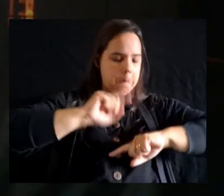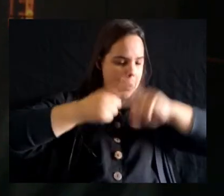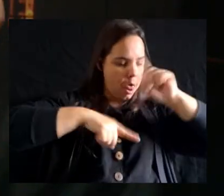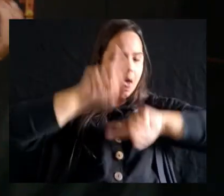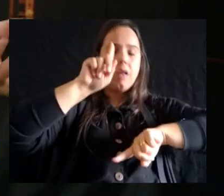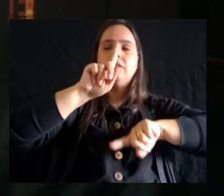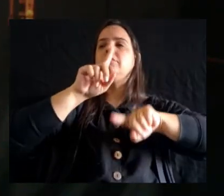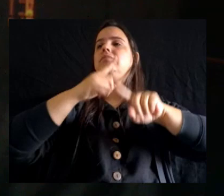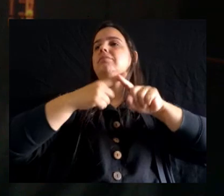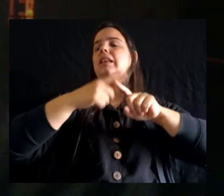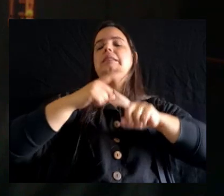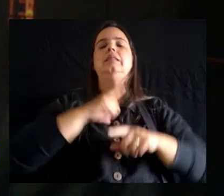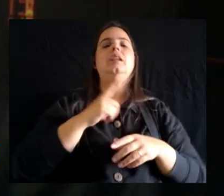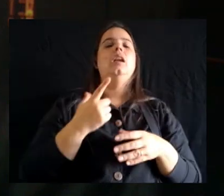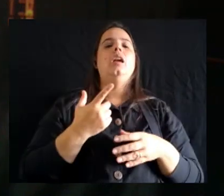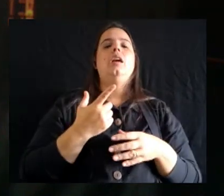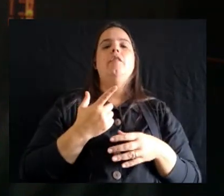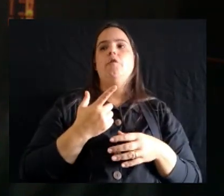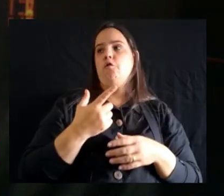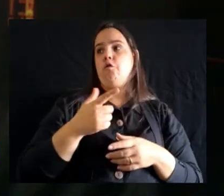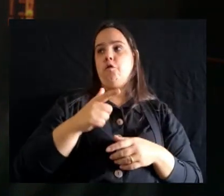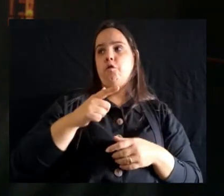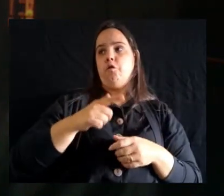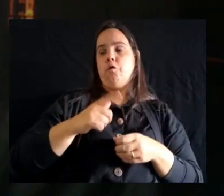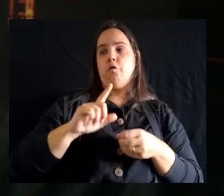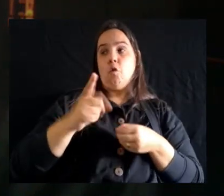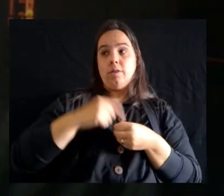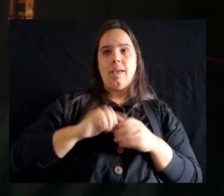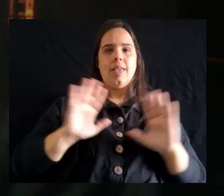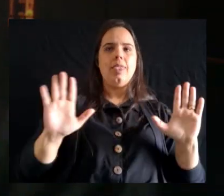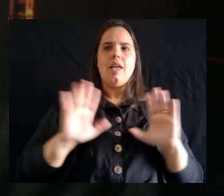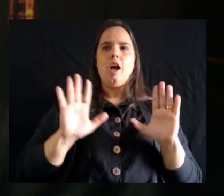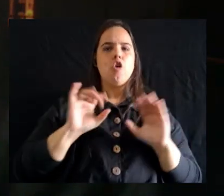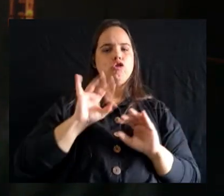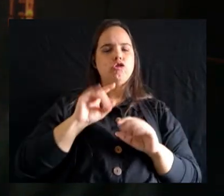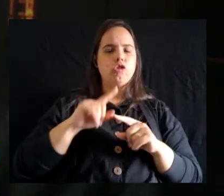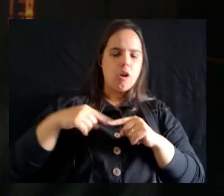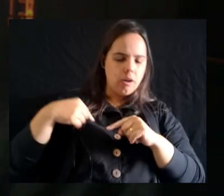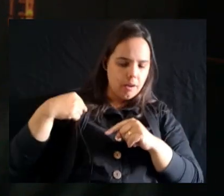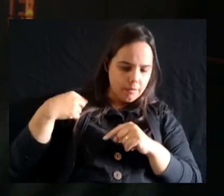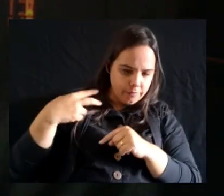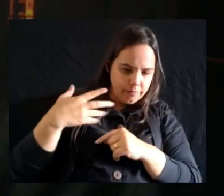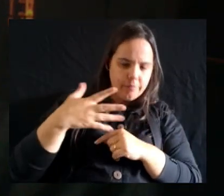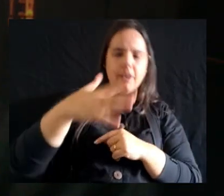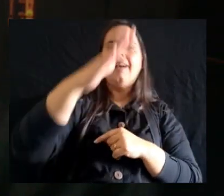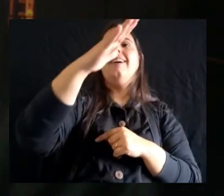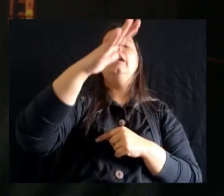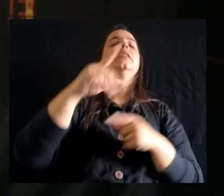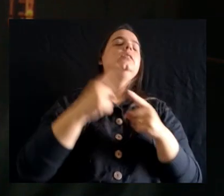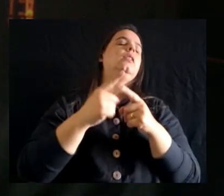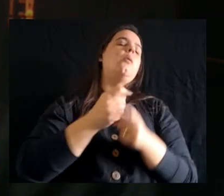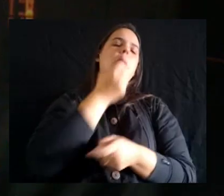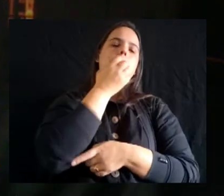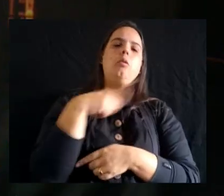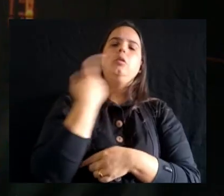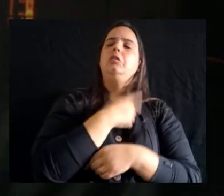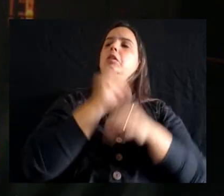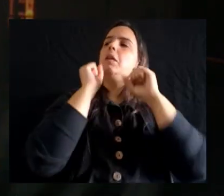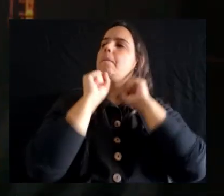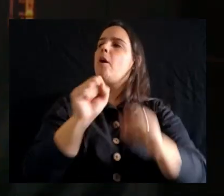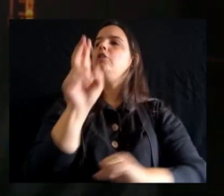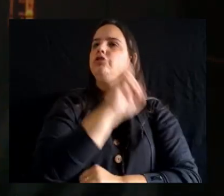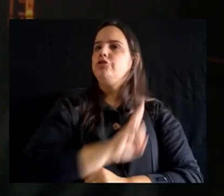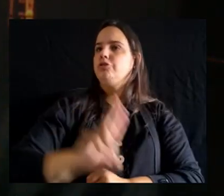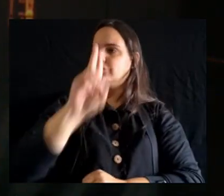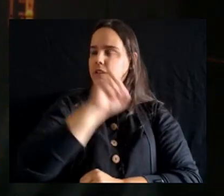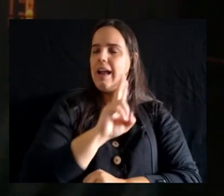retorno, né? Não vai regredir, só vai progredir. E que bom que nós temos a tecnologia e que bom que a gente pode usar ela a nosso favor. Mas como